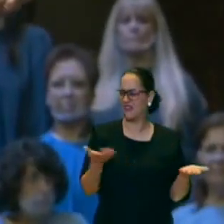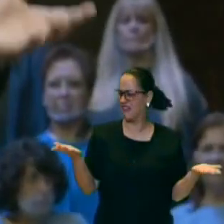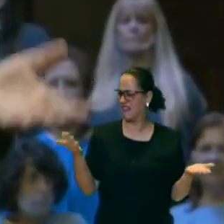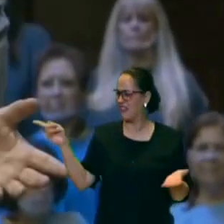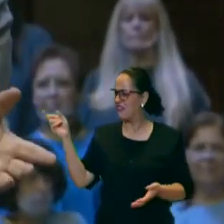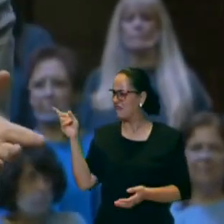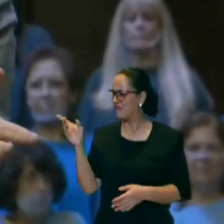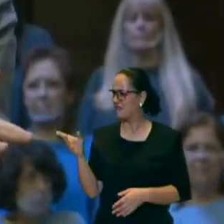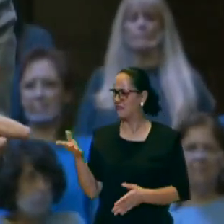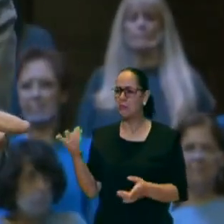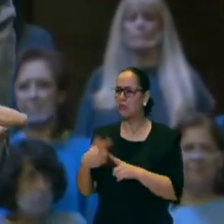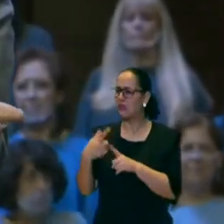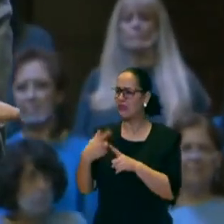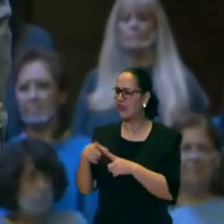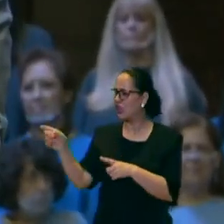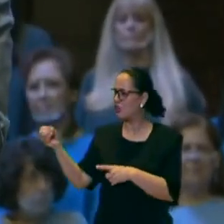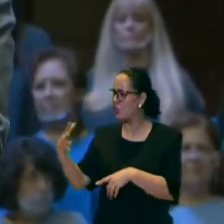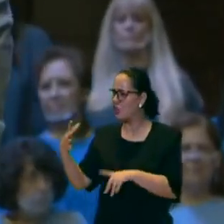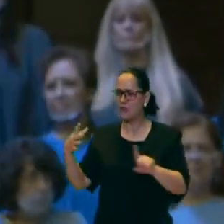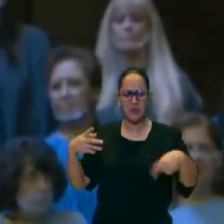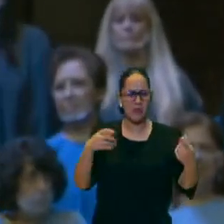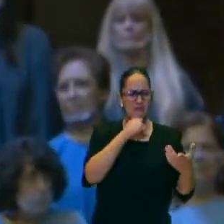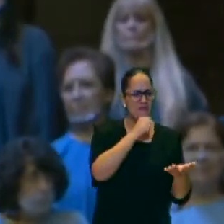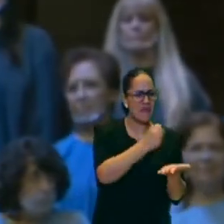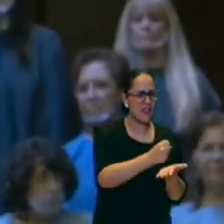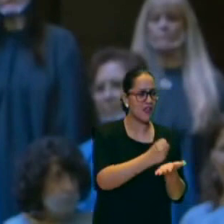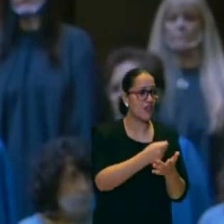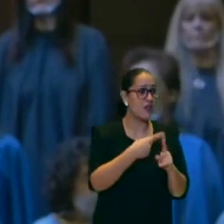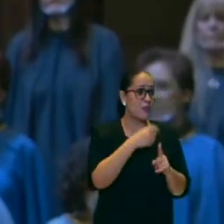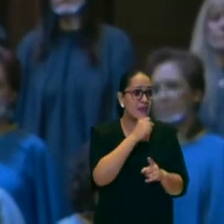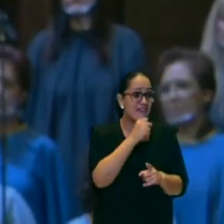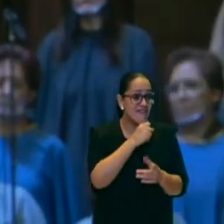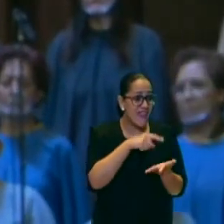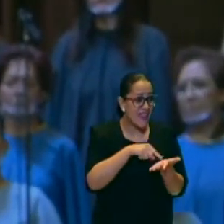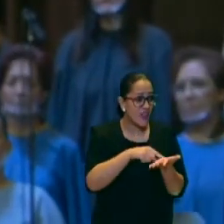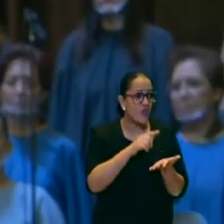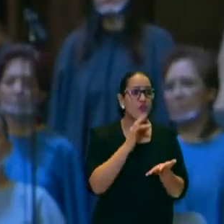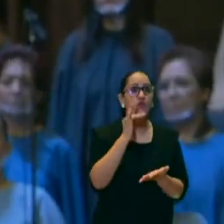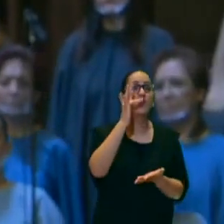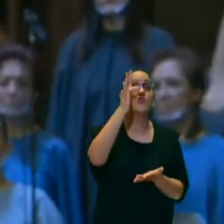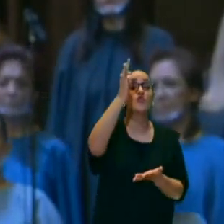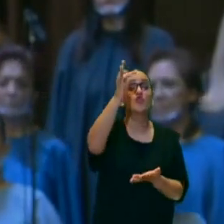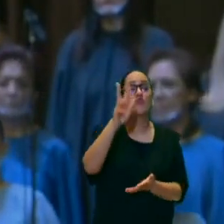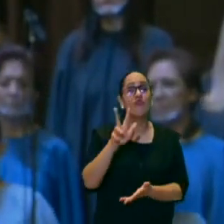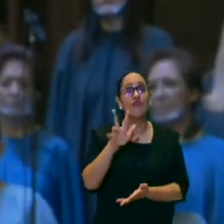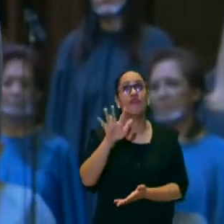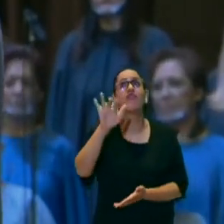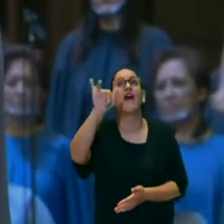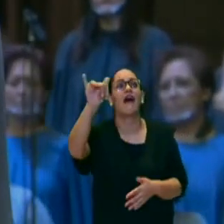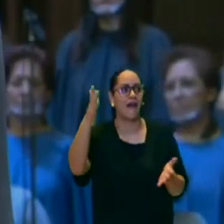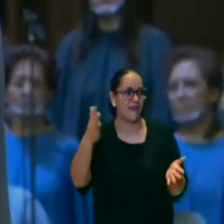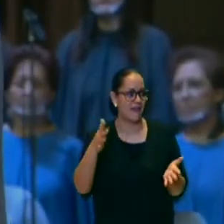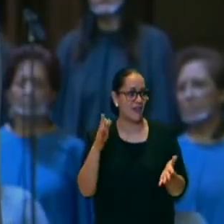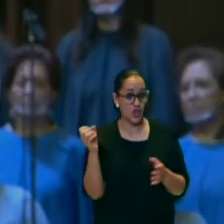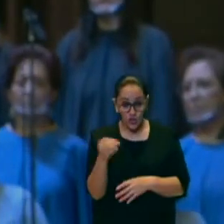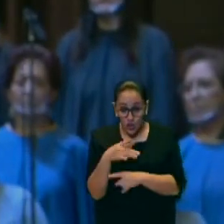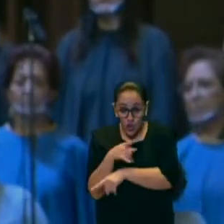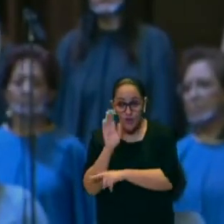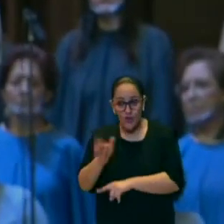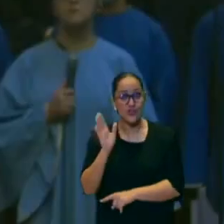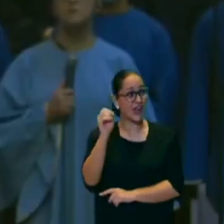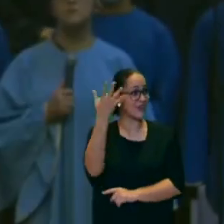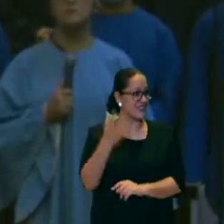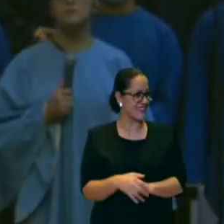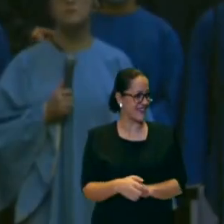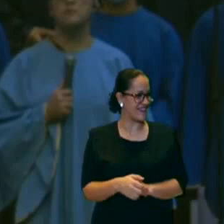o Velho depois? Porque o Velho fala de coisas que vão acontecer, o Novo já está falando do que aconteceu. Então